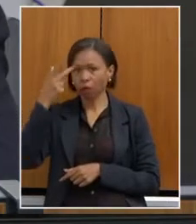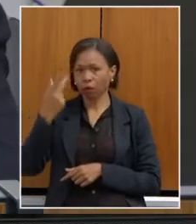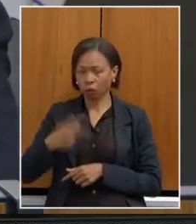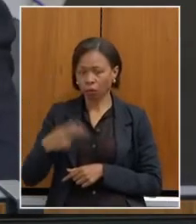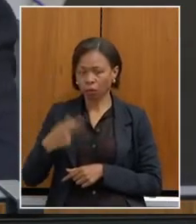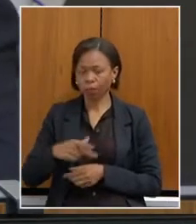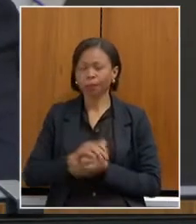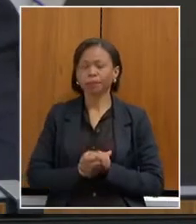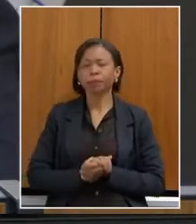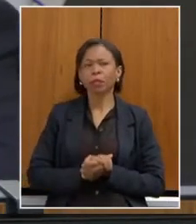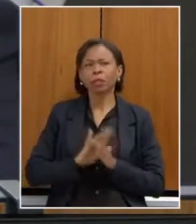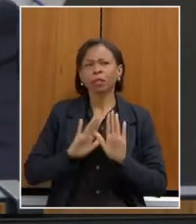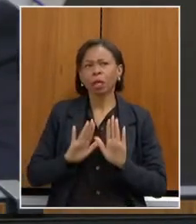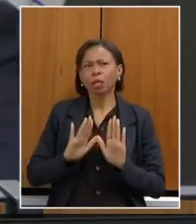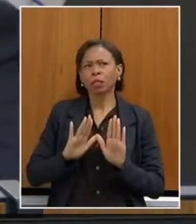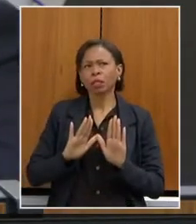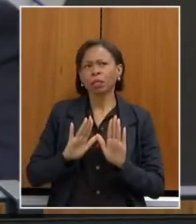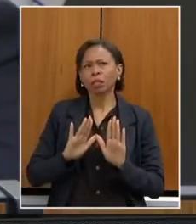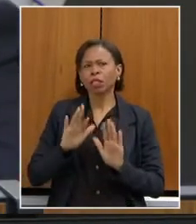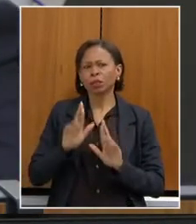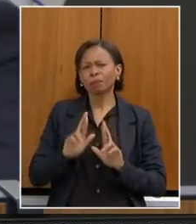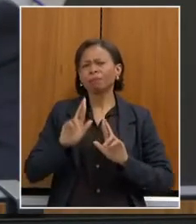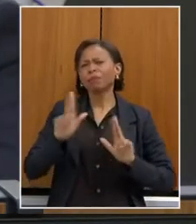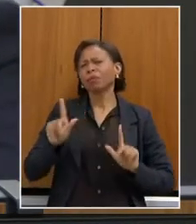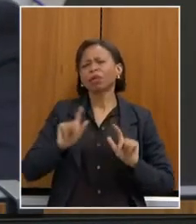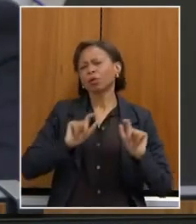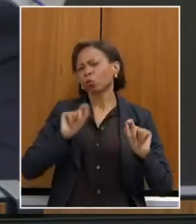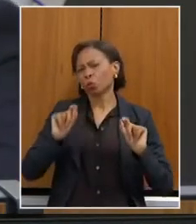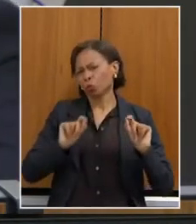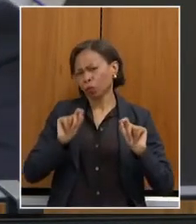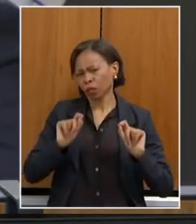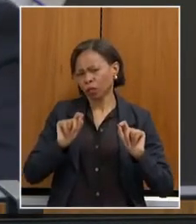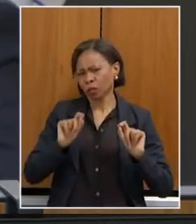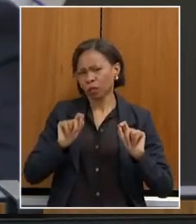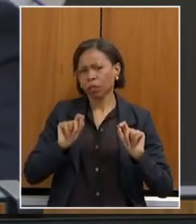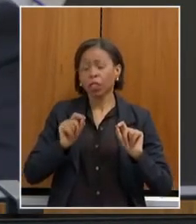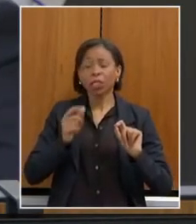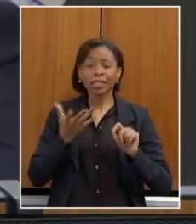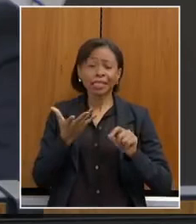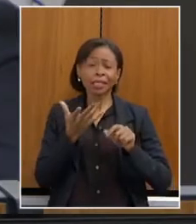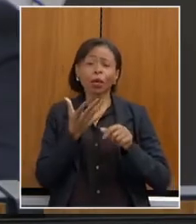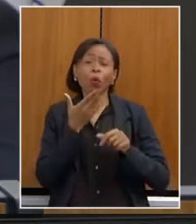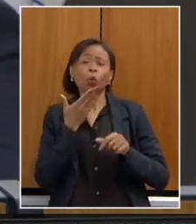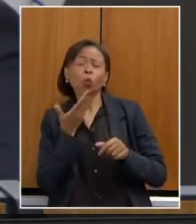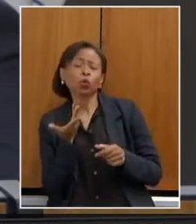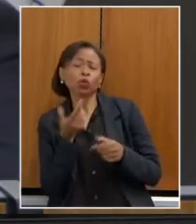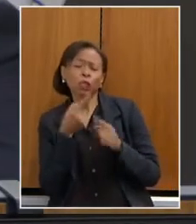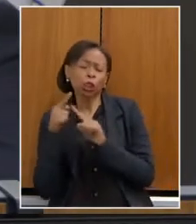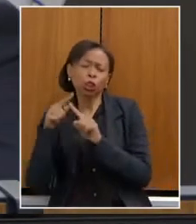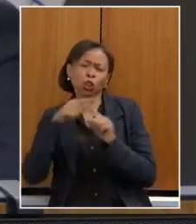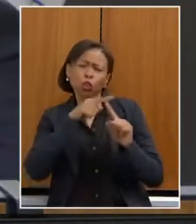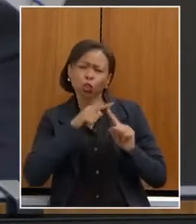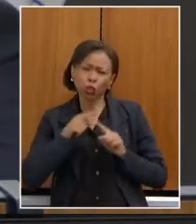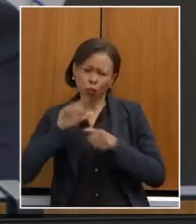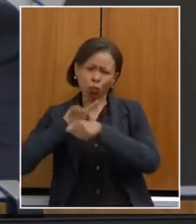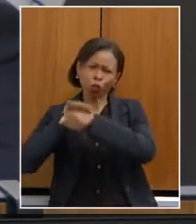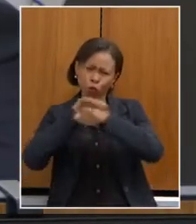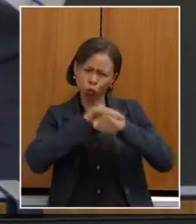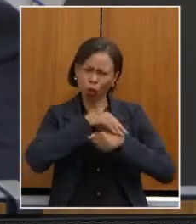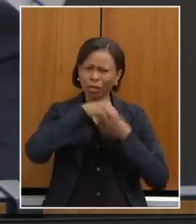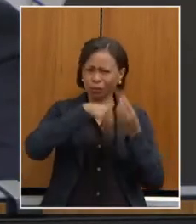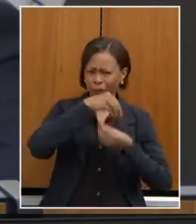práticos, a única diferença que houve foi no grupo de comorbidades. Toda vacina, ela vem carimbada por grupo. Quando vem uma remessa,